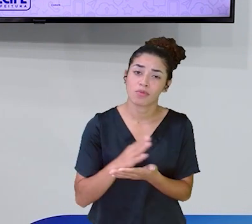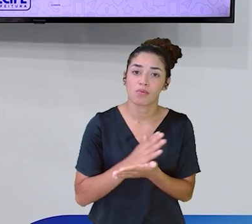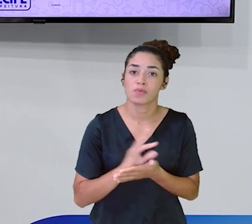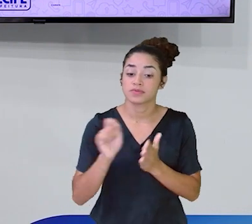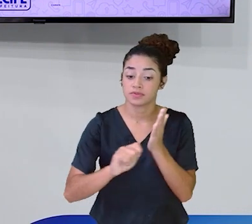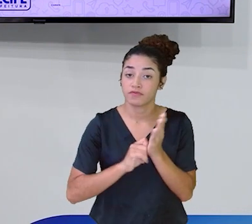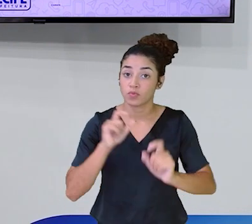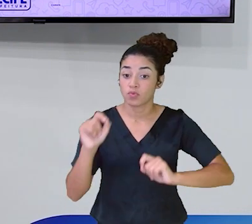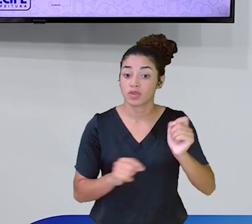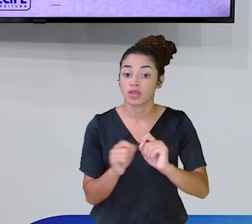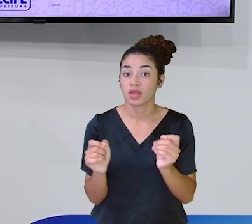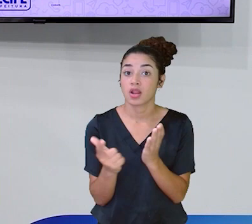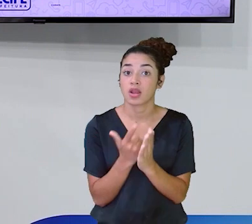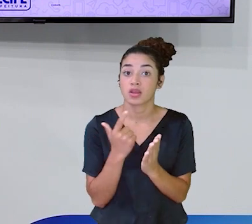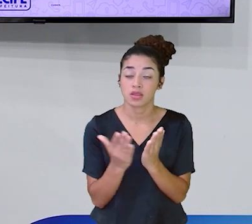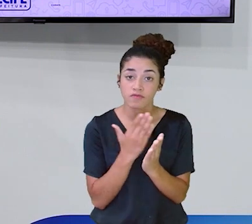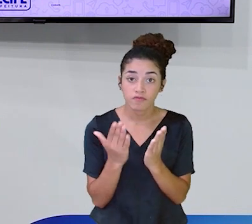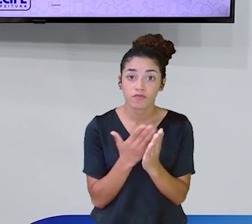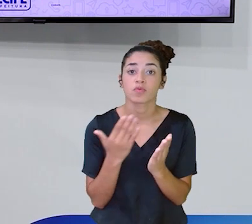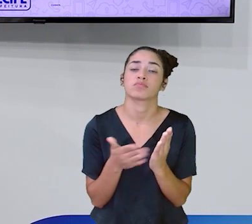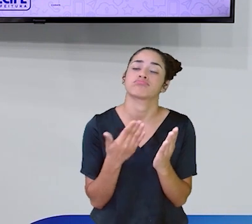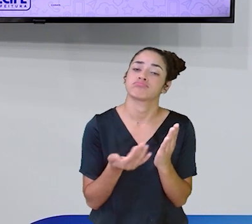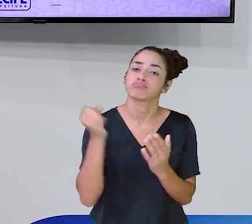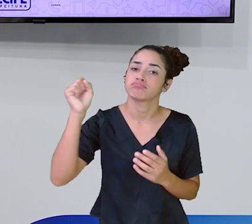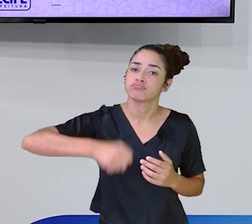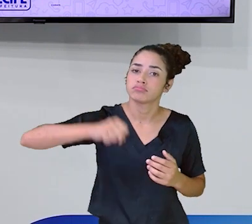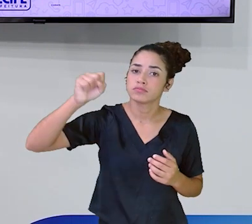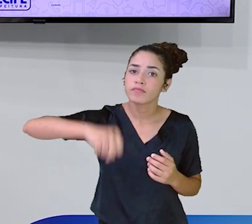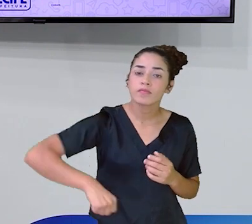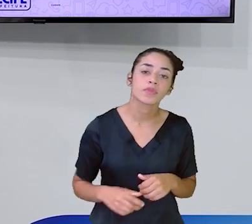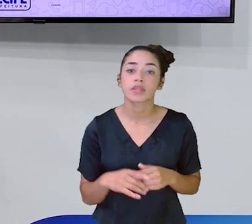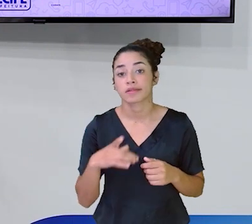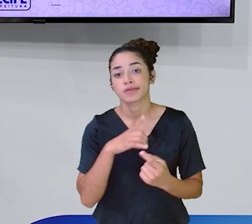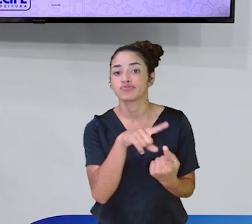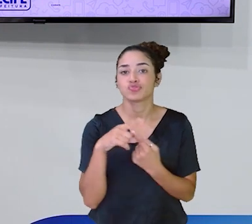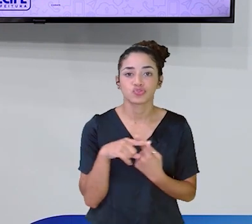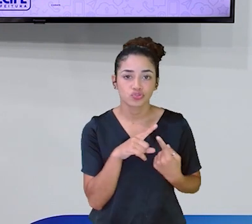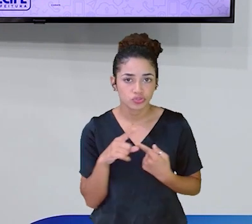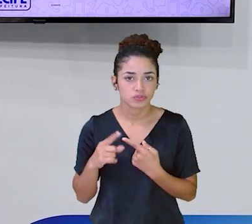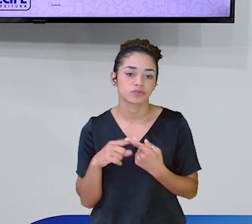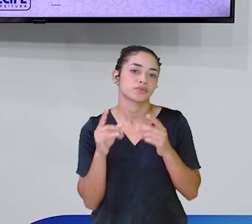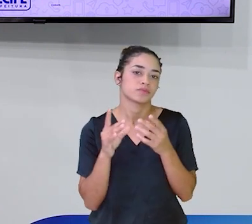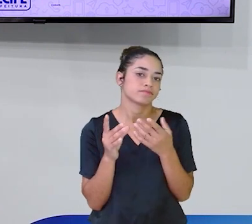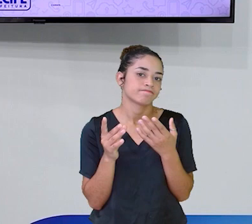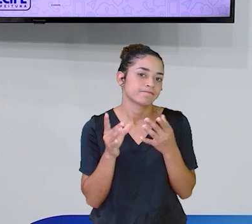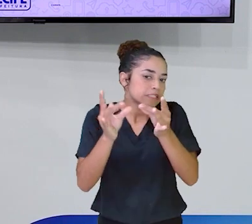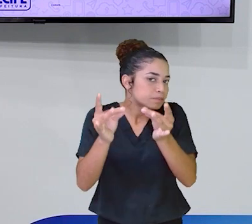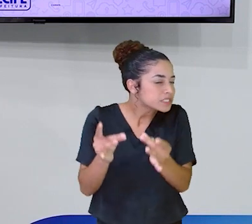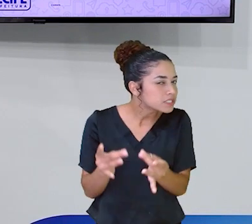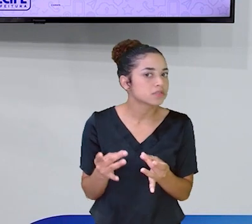até livros, isso mesmo, livros que têm aí esse tipo específico